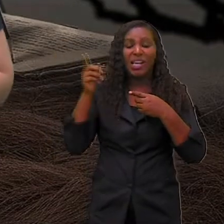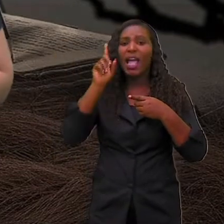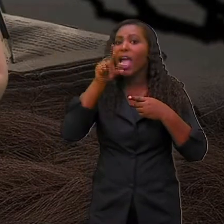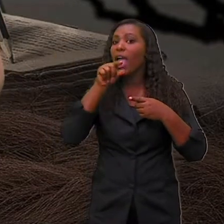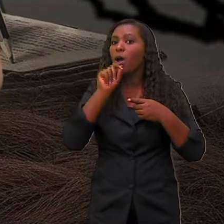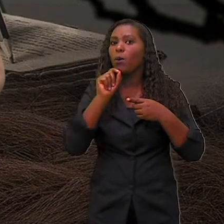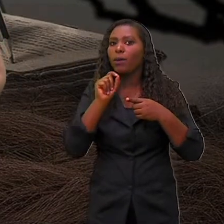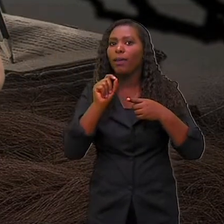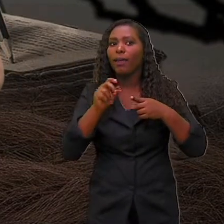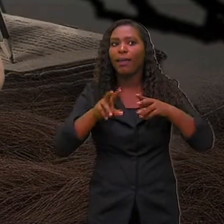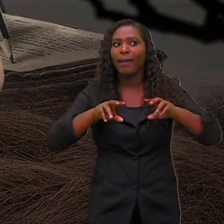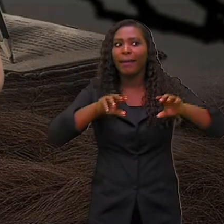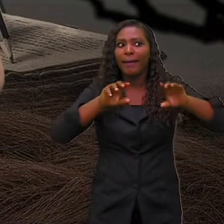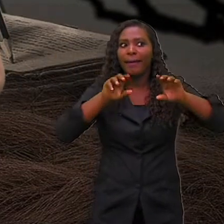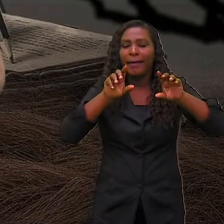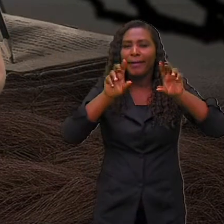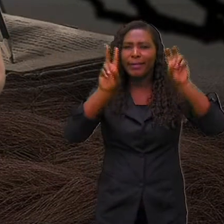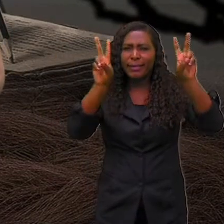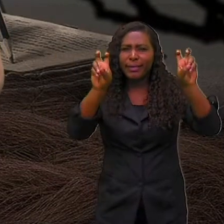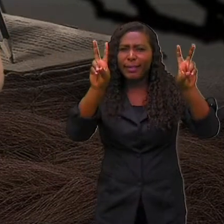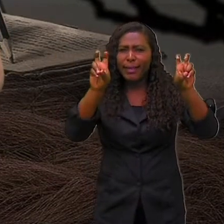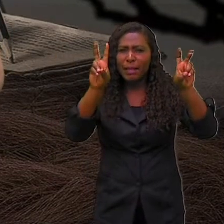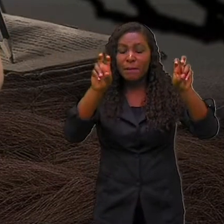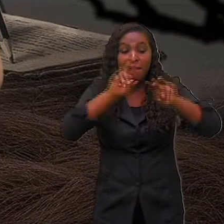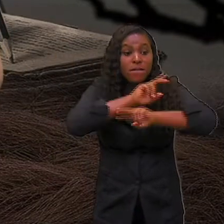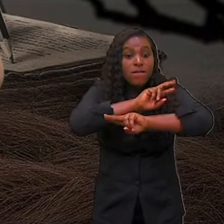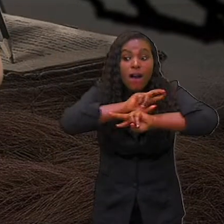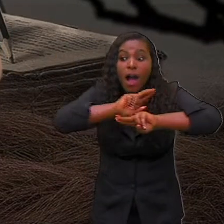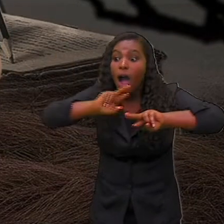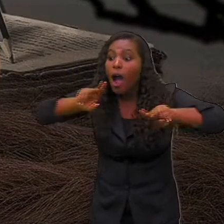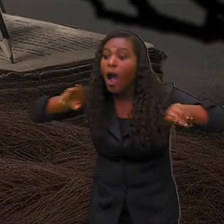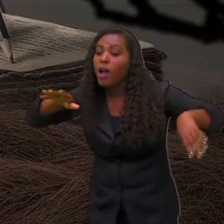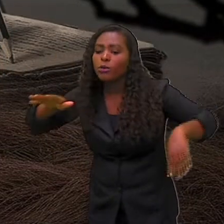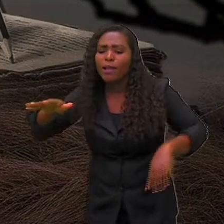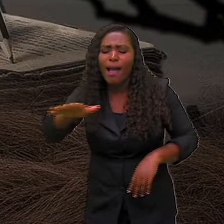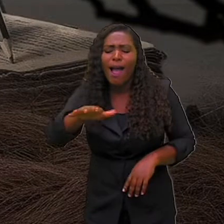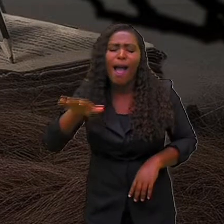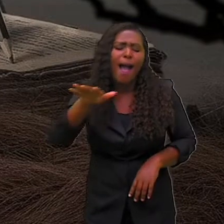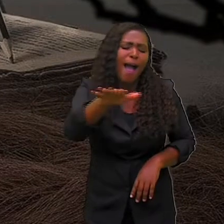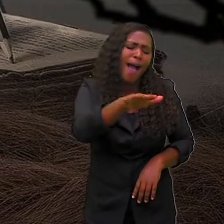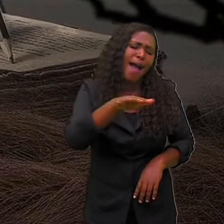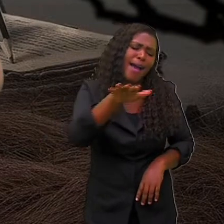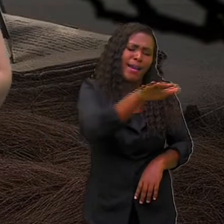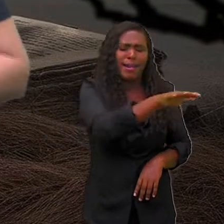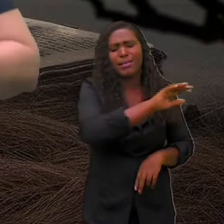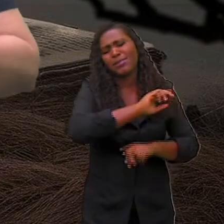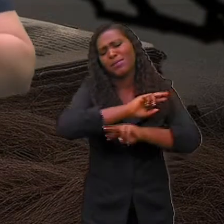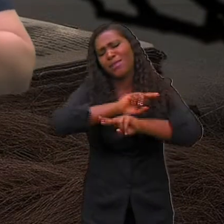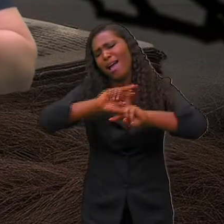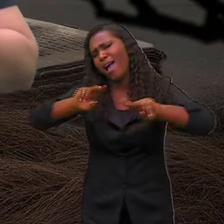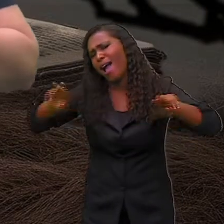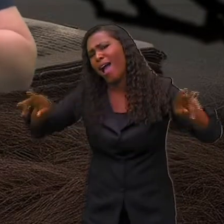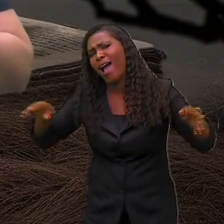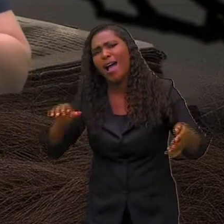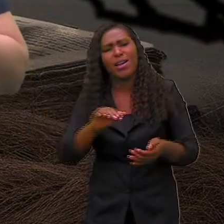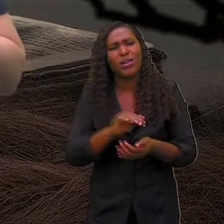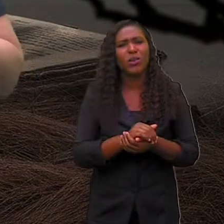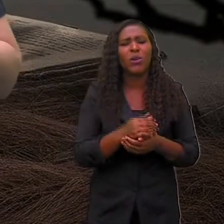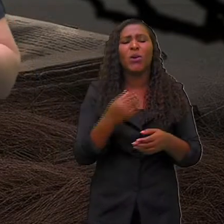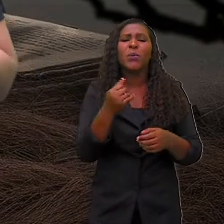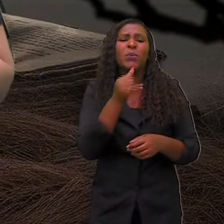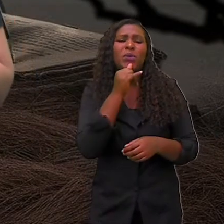o domínio discursivo, que está ligado ao quê? Ao mundo da atividade humana, né? A uma